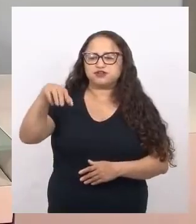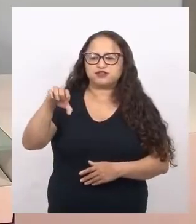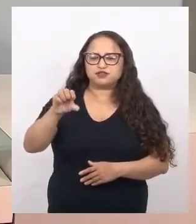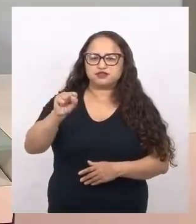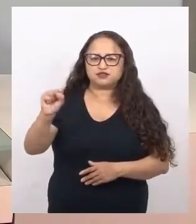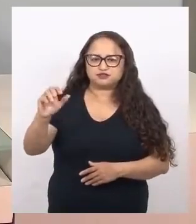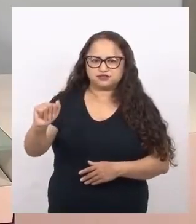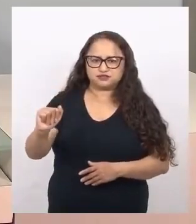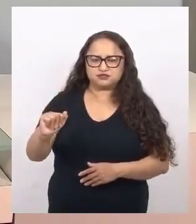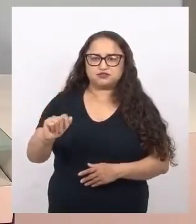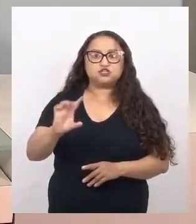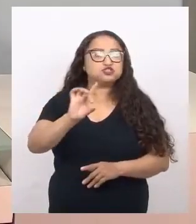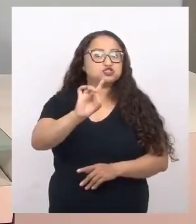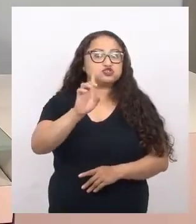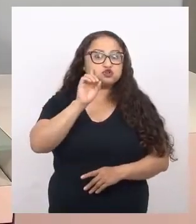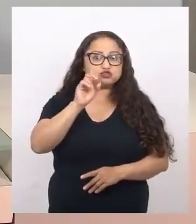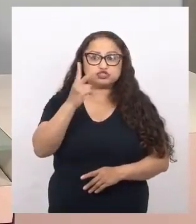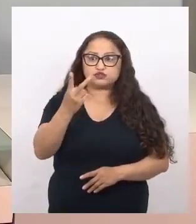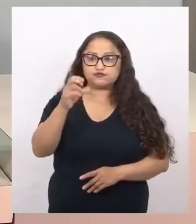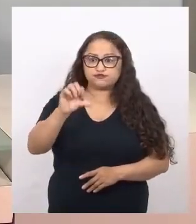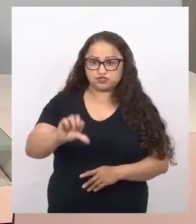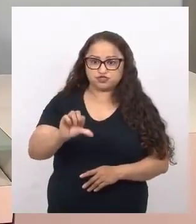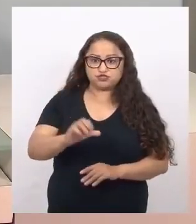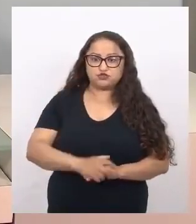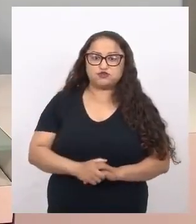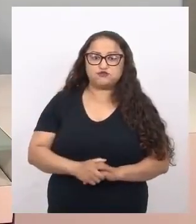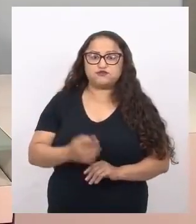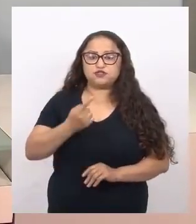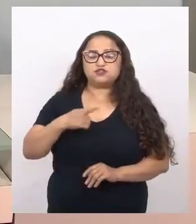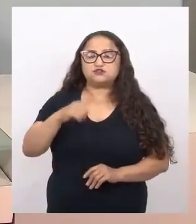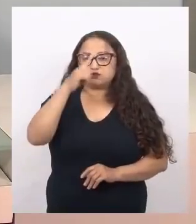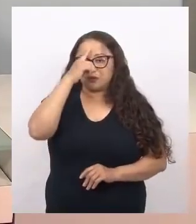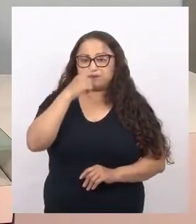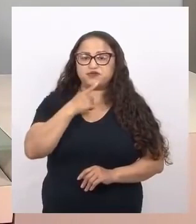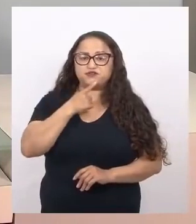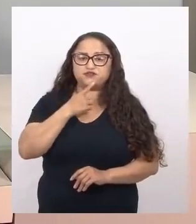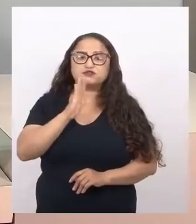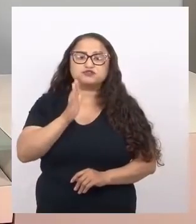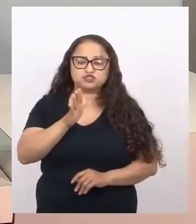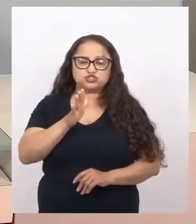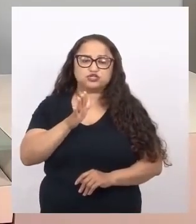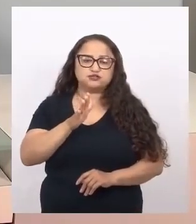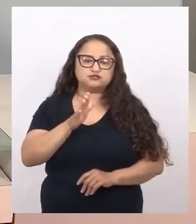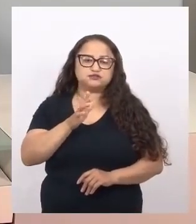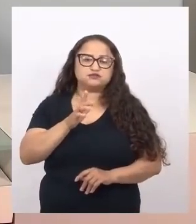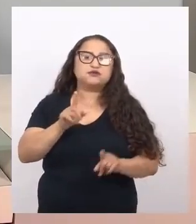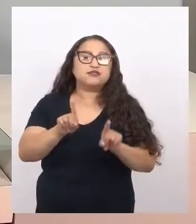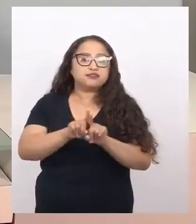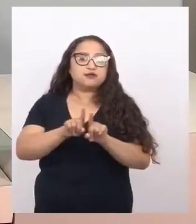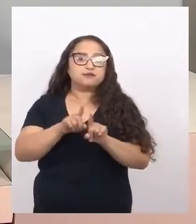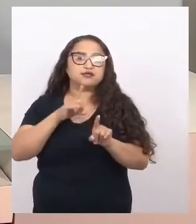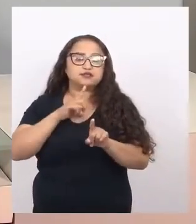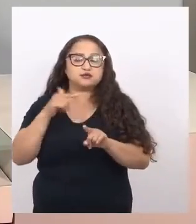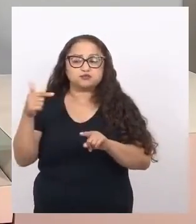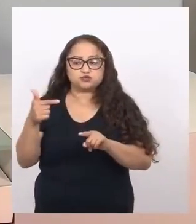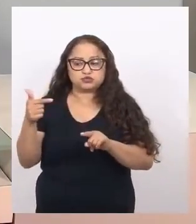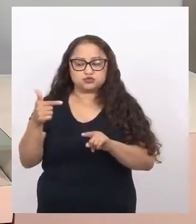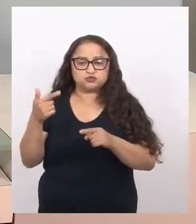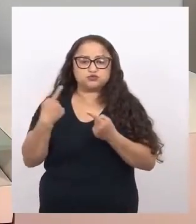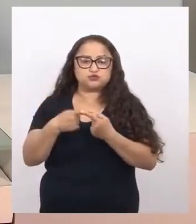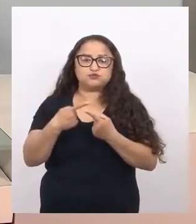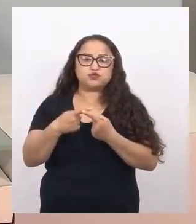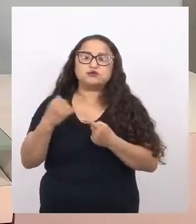vai aparecer no dia 29, tá? A gente vai liberar o perfil, a equipe aqui já confirmou que vai estar também disponível para o vice, que como é um